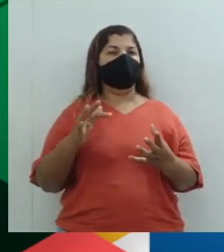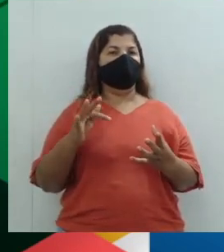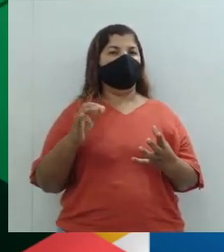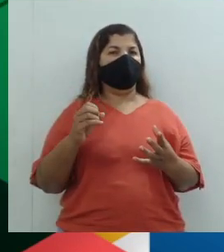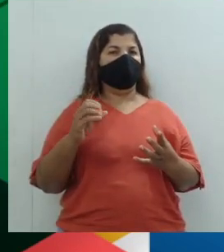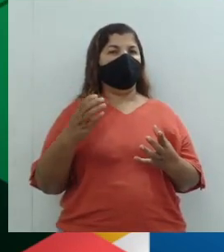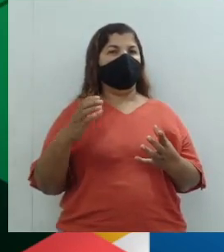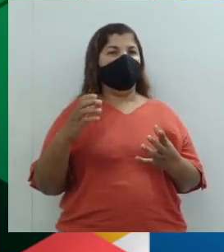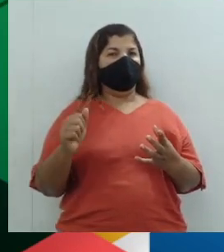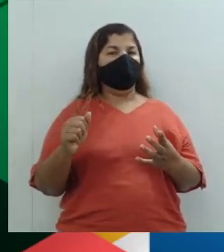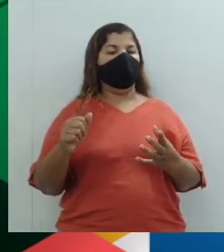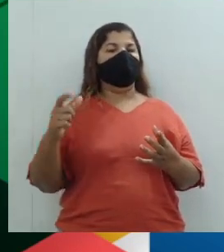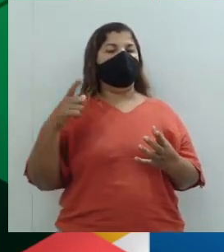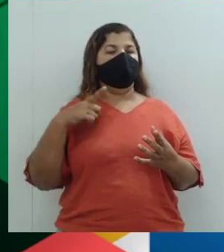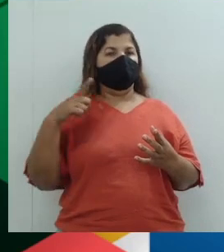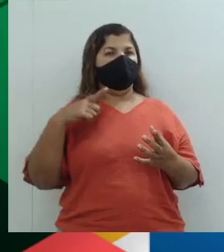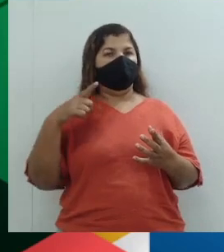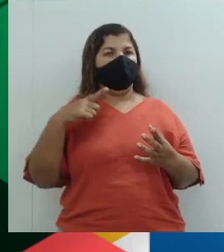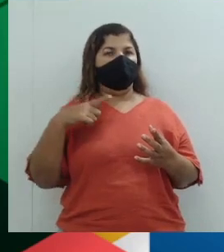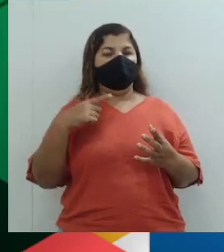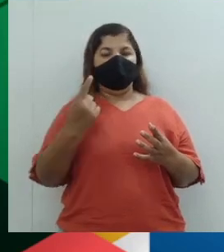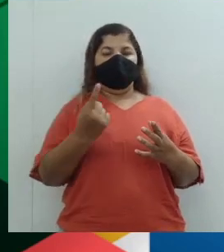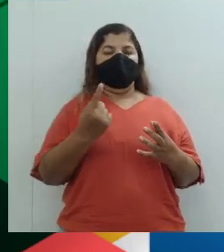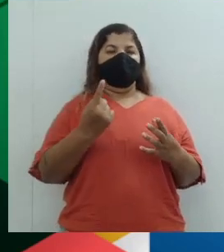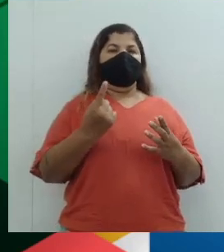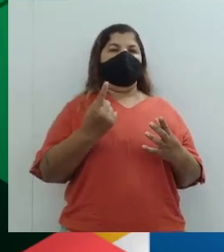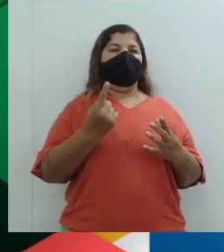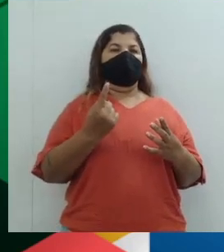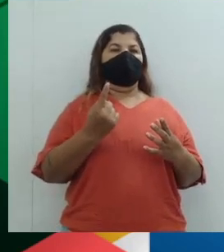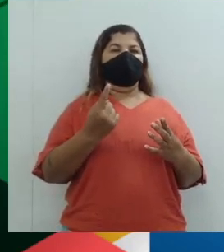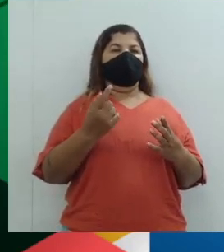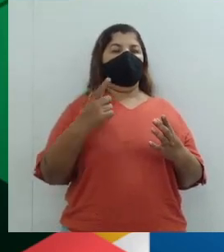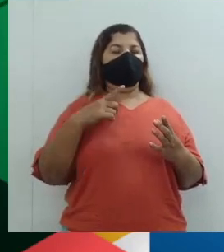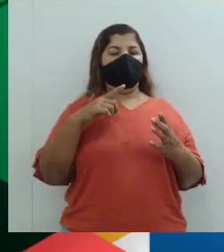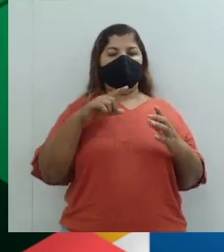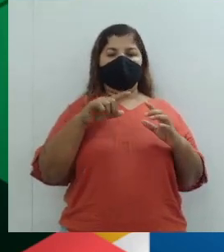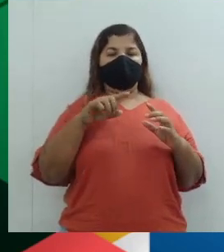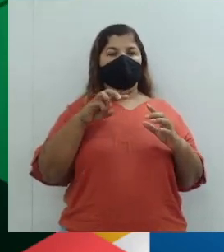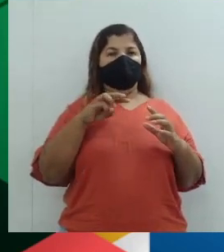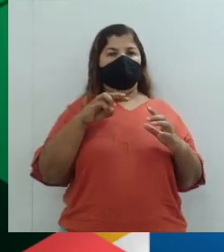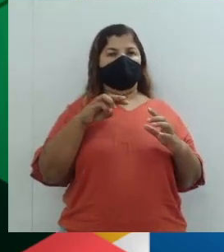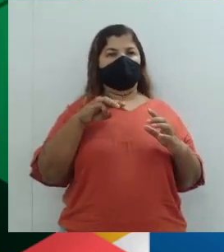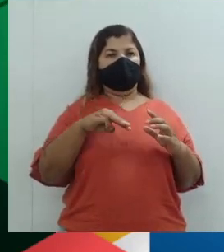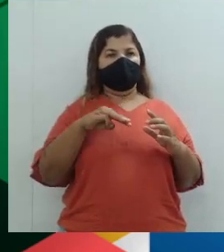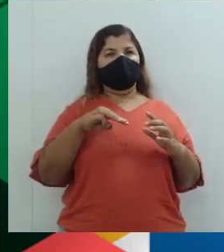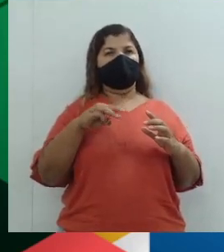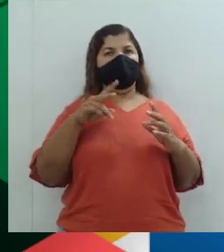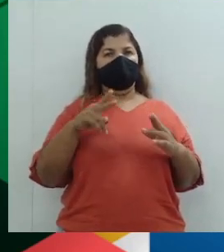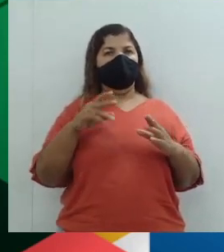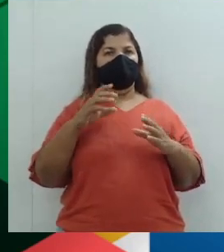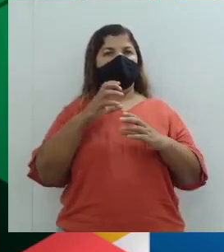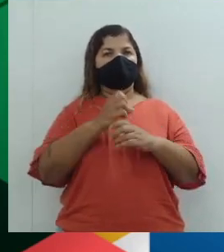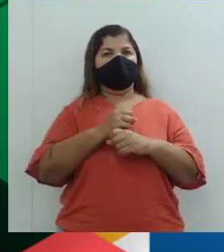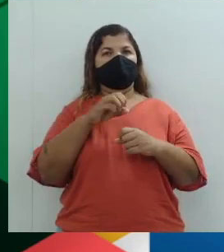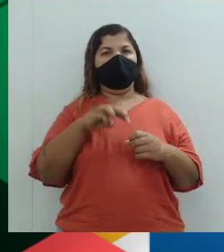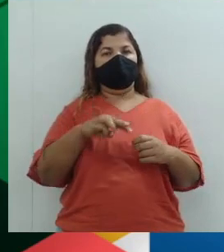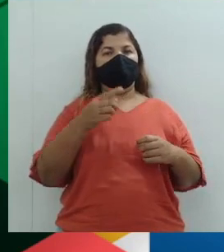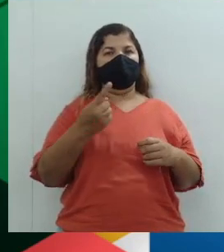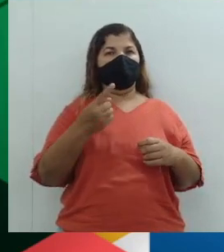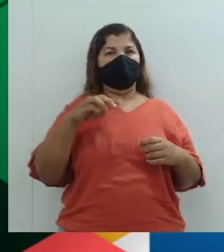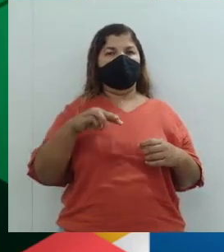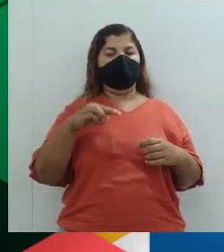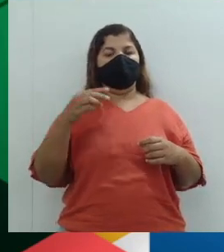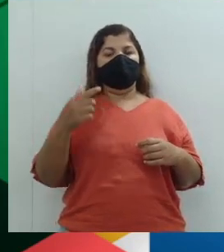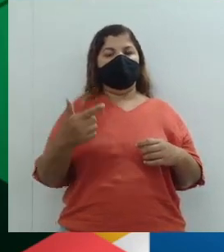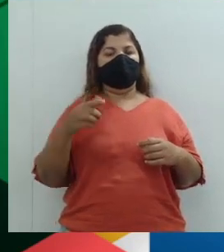que está aplicada ali sobre um corpo que vai ter massa total igual à soma das massas aí, M1, M2 e M3. Então,